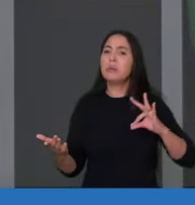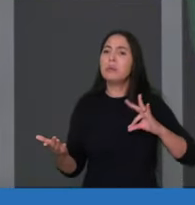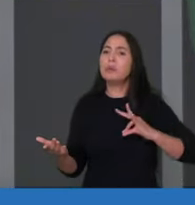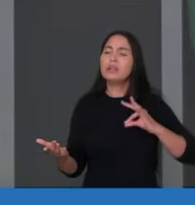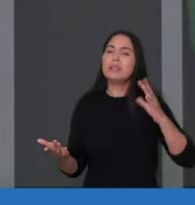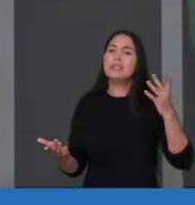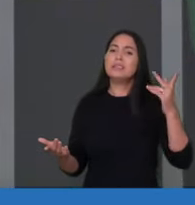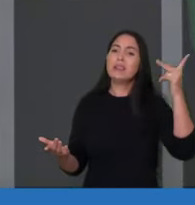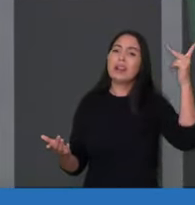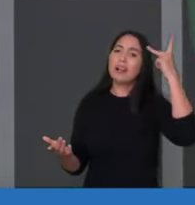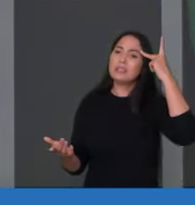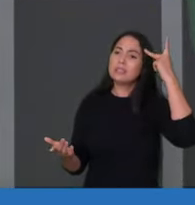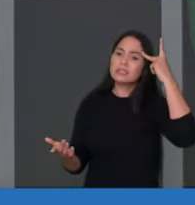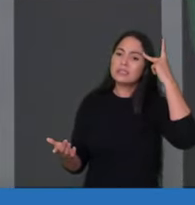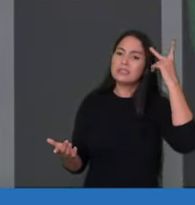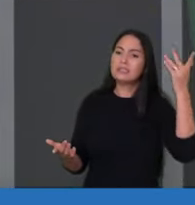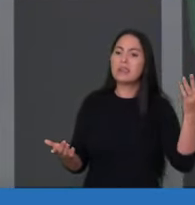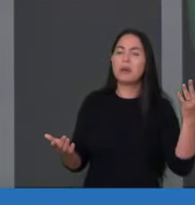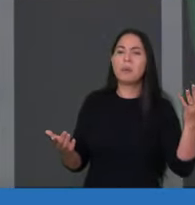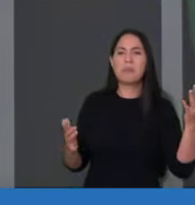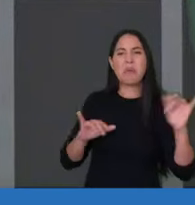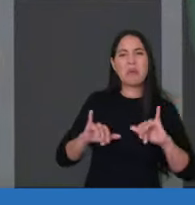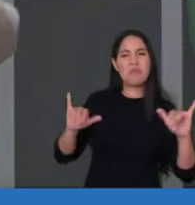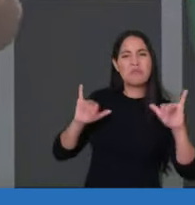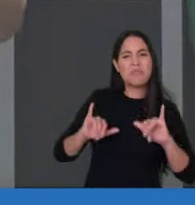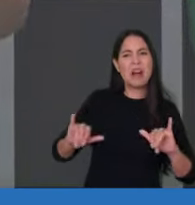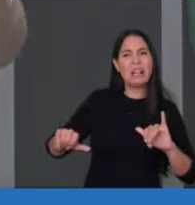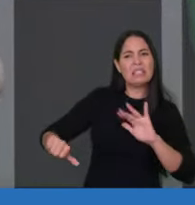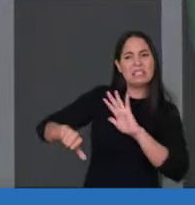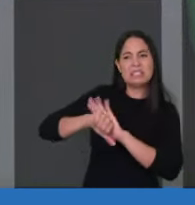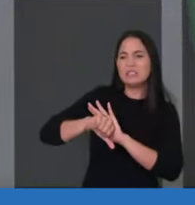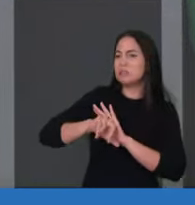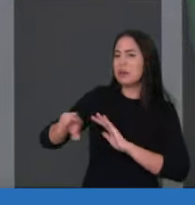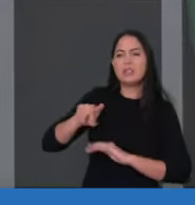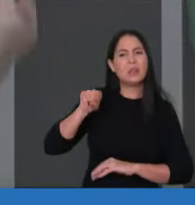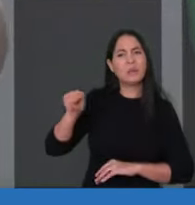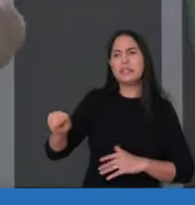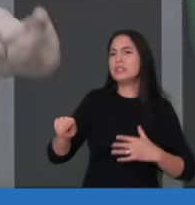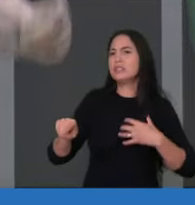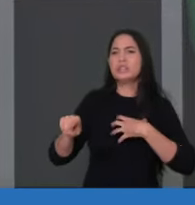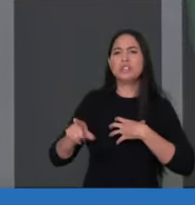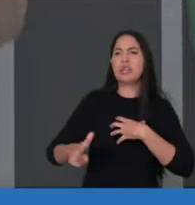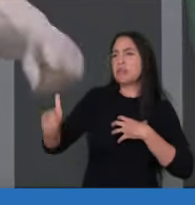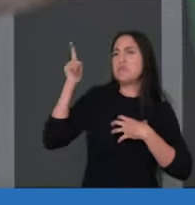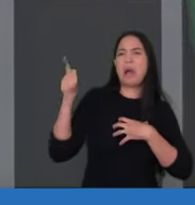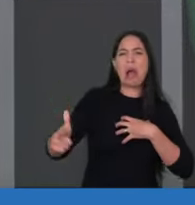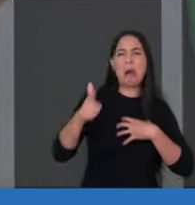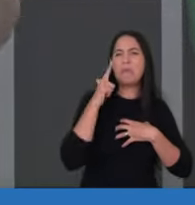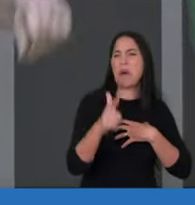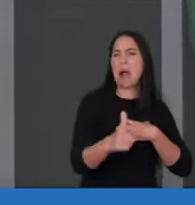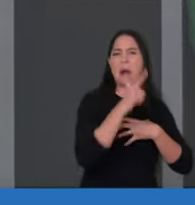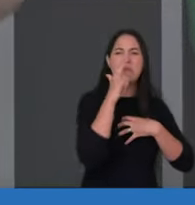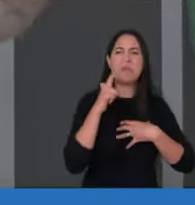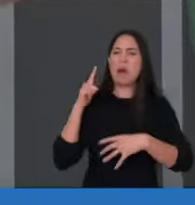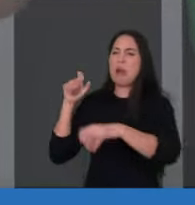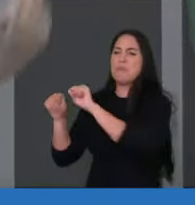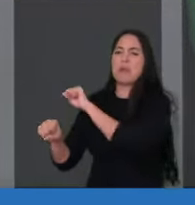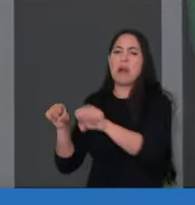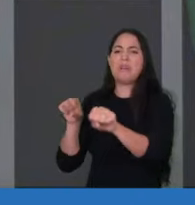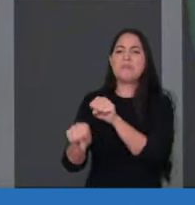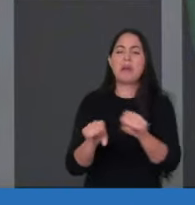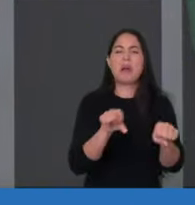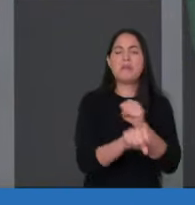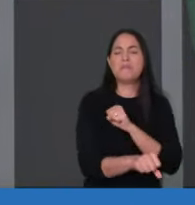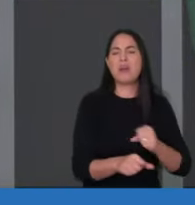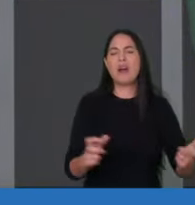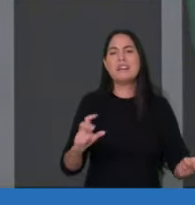a pretexto de combater um crime, mas não é dessa forma, cometendo mais de 5 dezenas